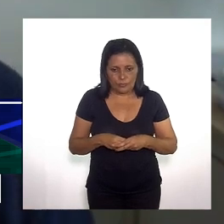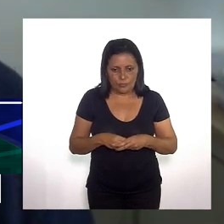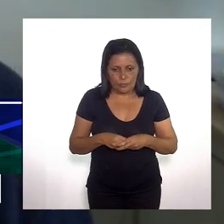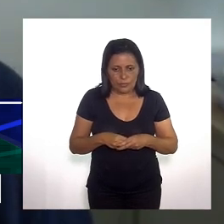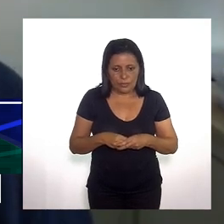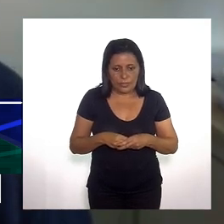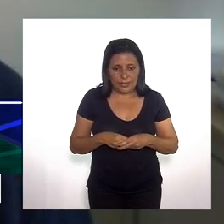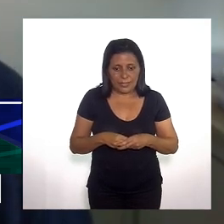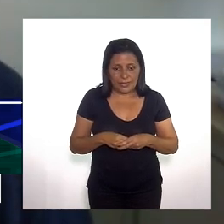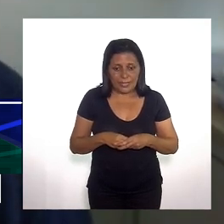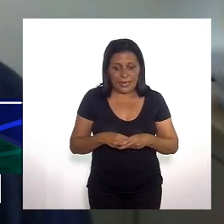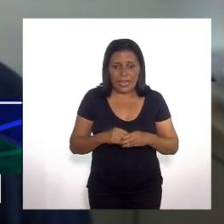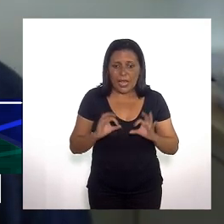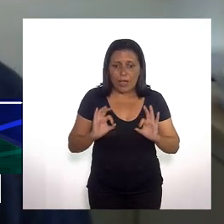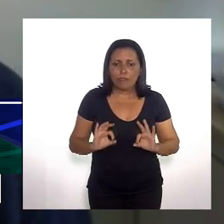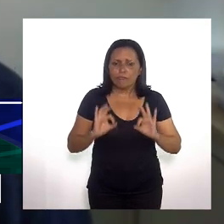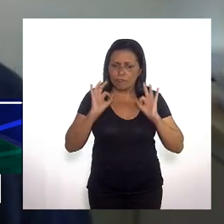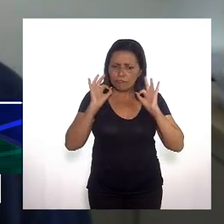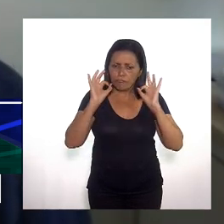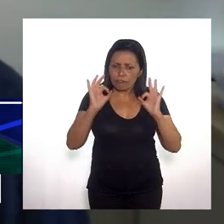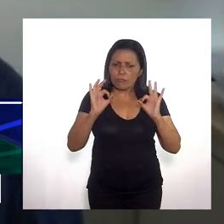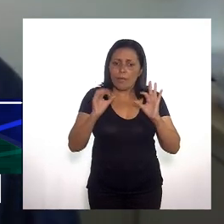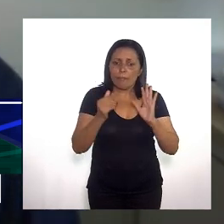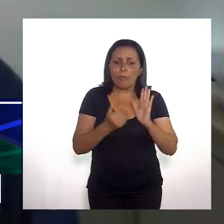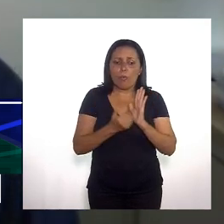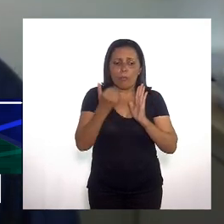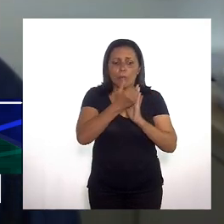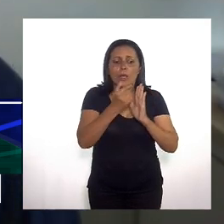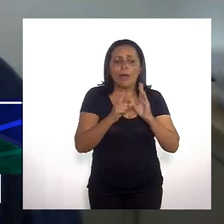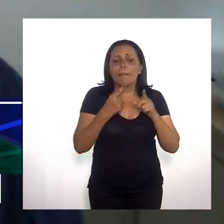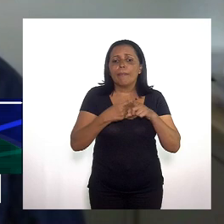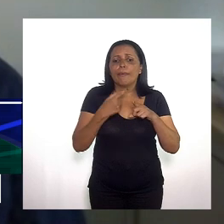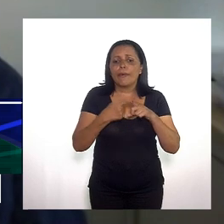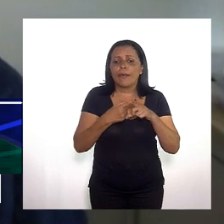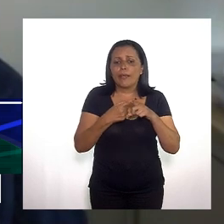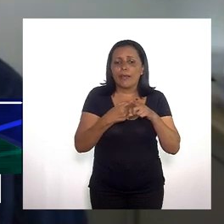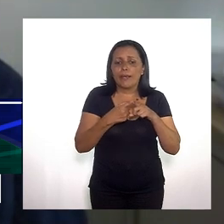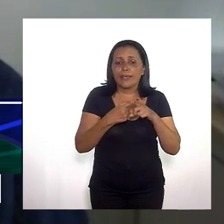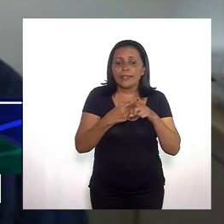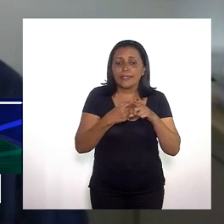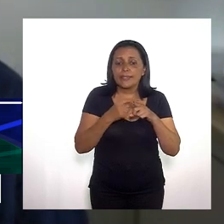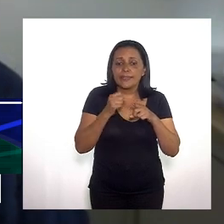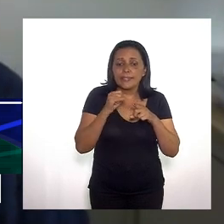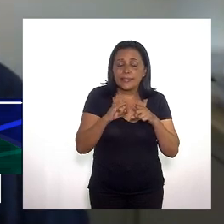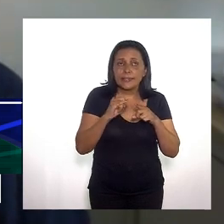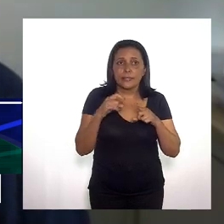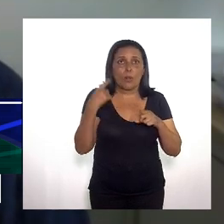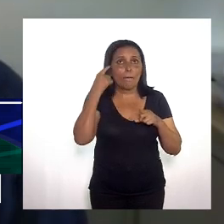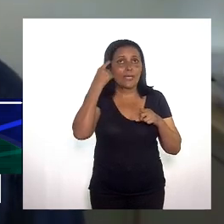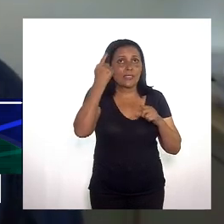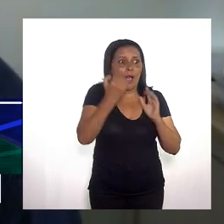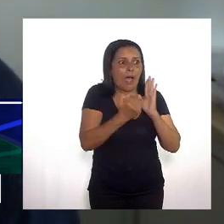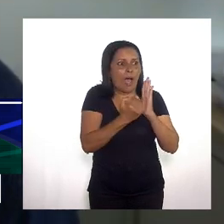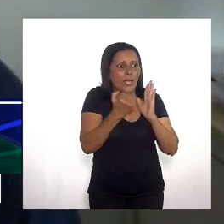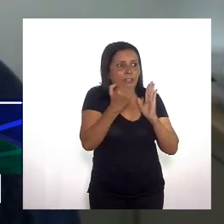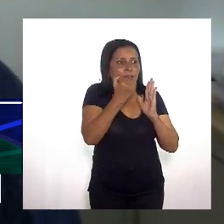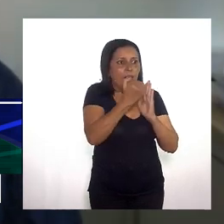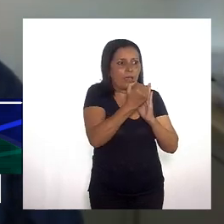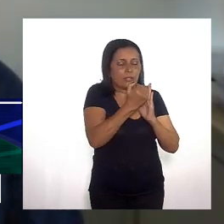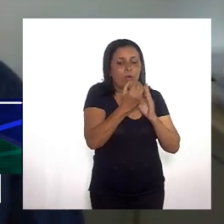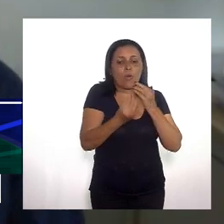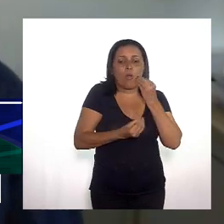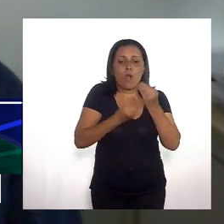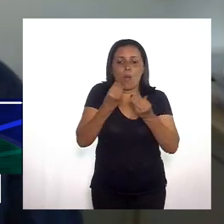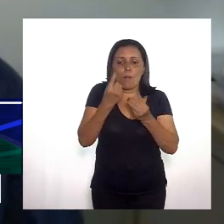é o excedente mesmo. Por quê? Porque se não fosse o excedente, senhor presidente, imagine